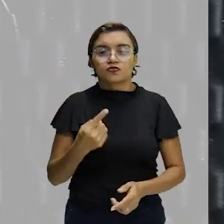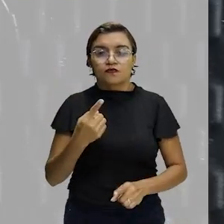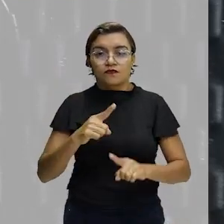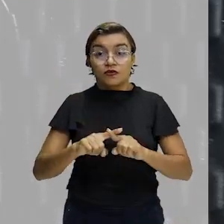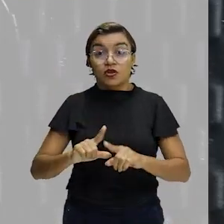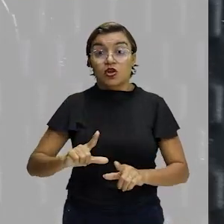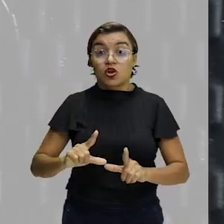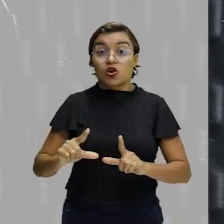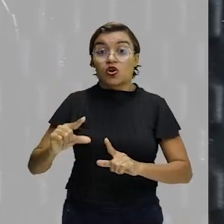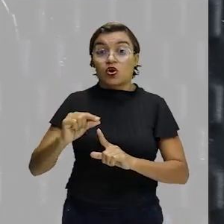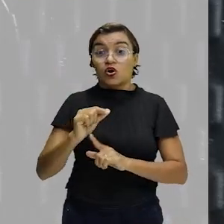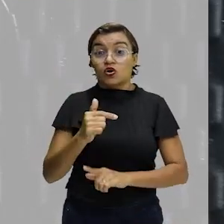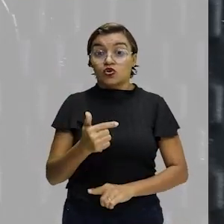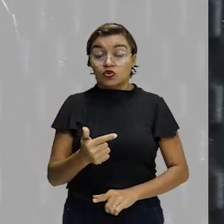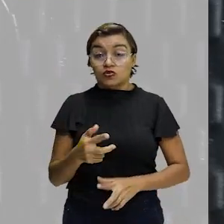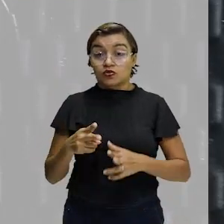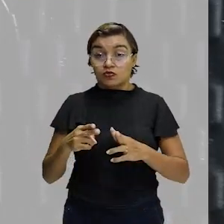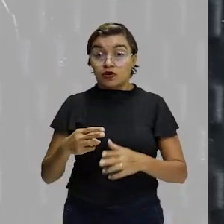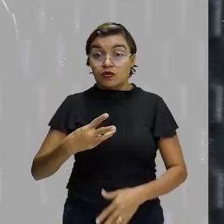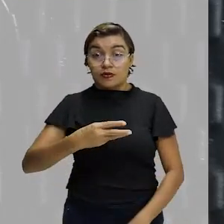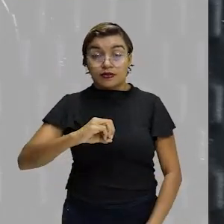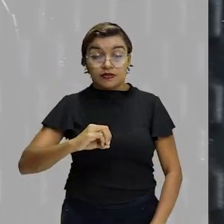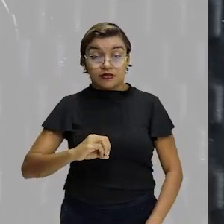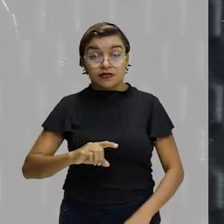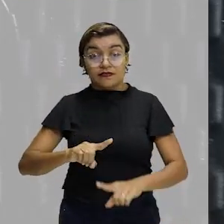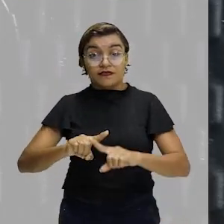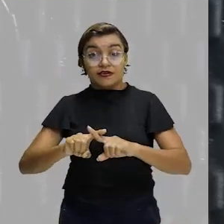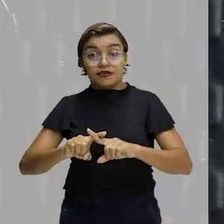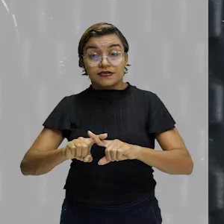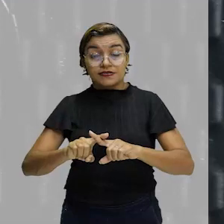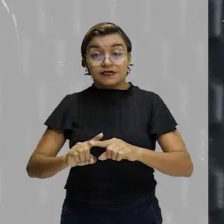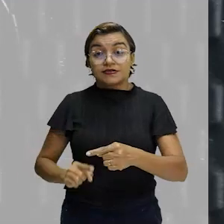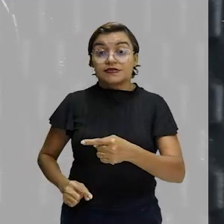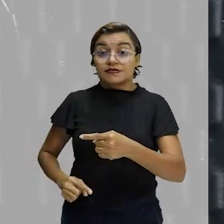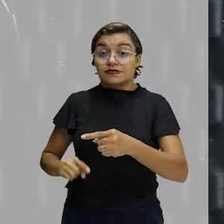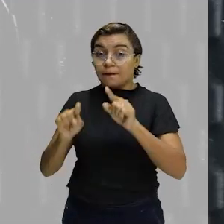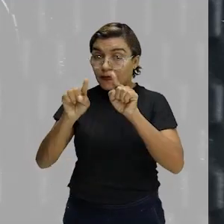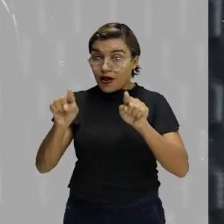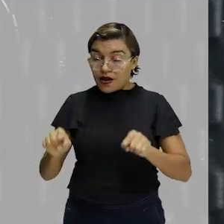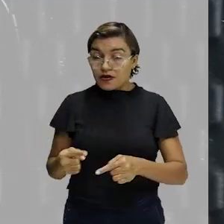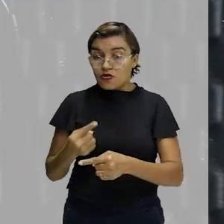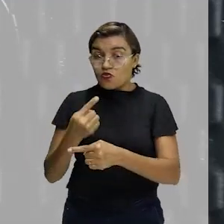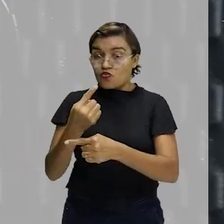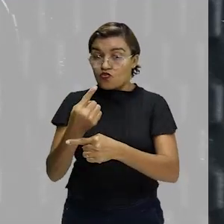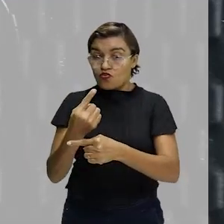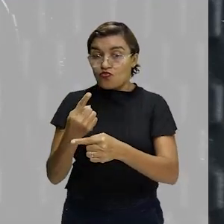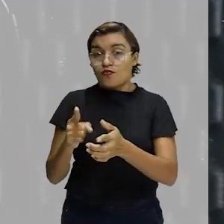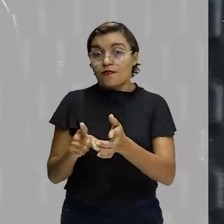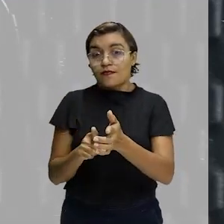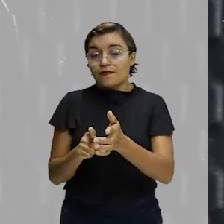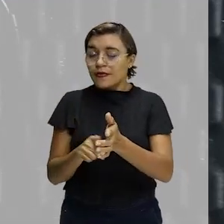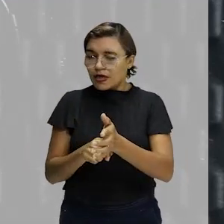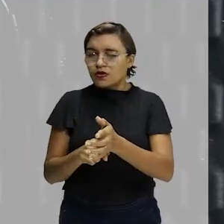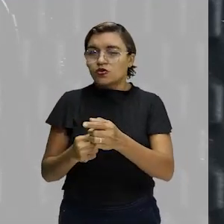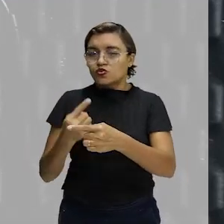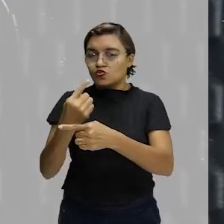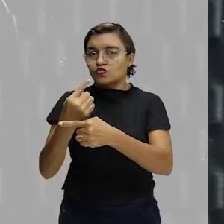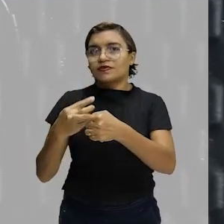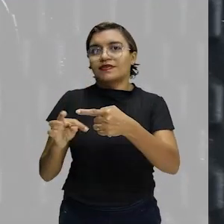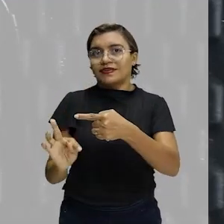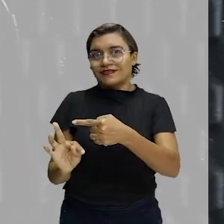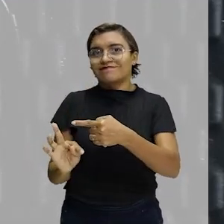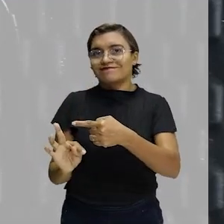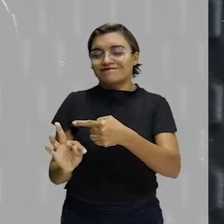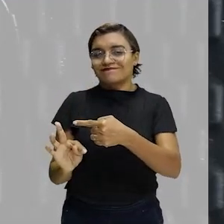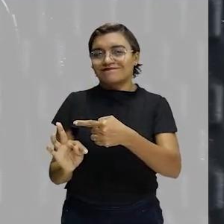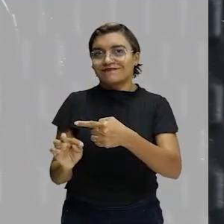vezes o log de 2 igual a 30 vezes quem é k vezes o log de 2,7. Isso corresponde a